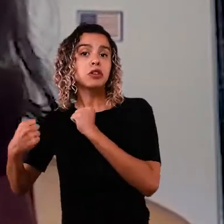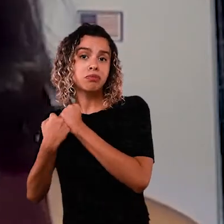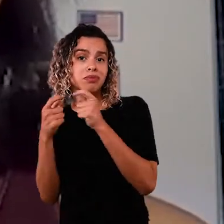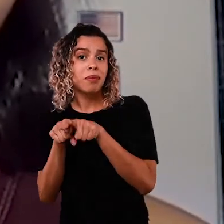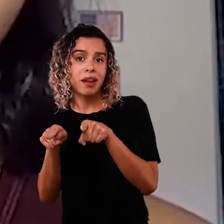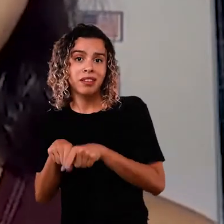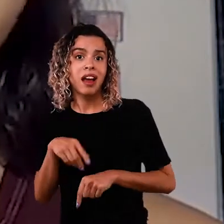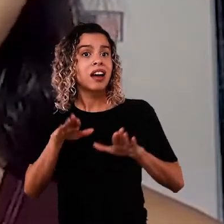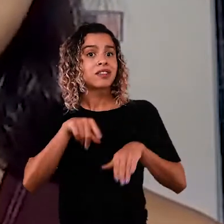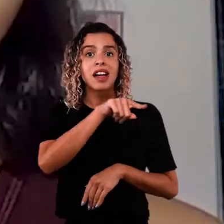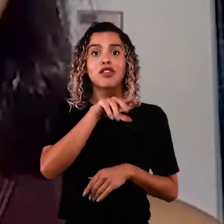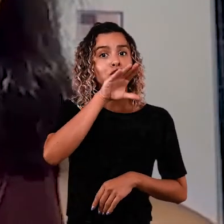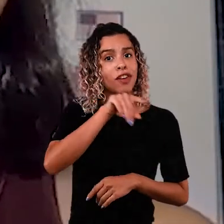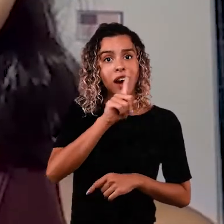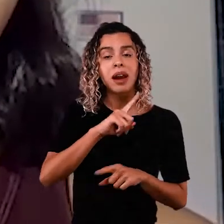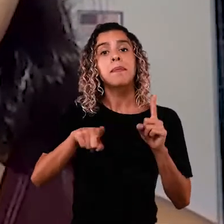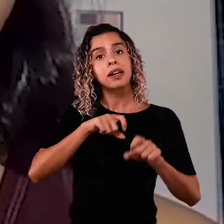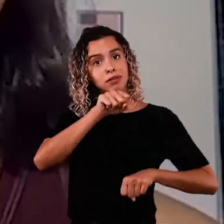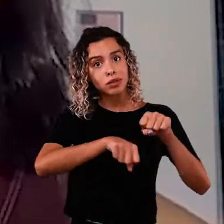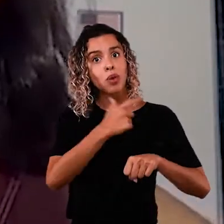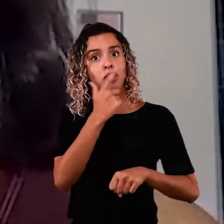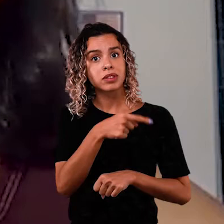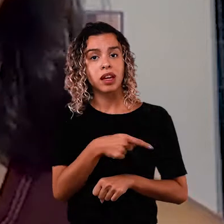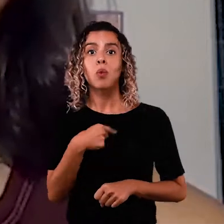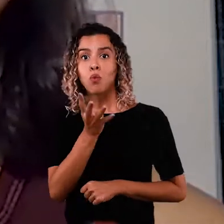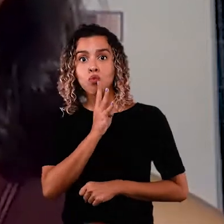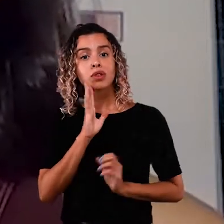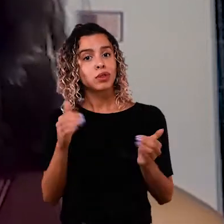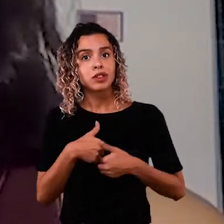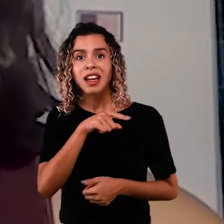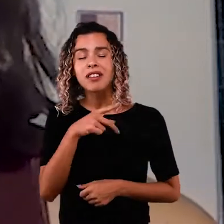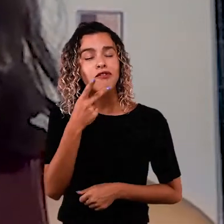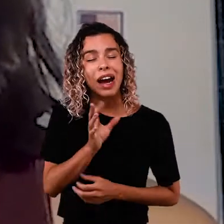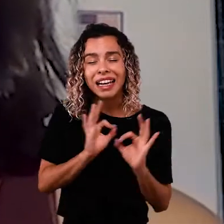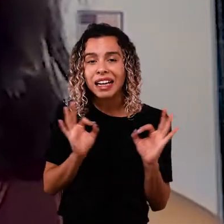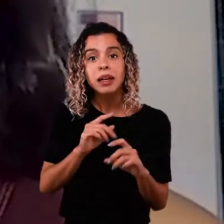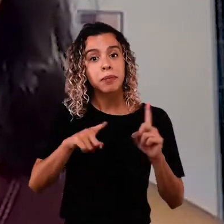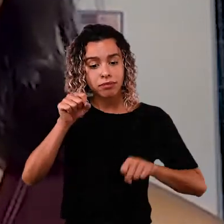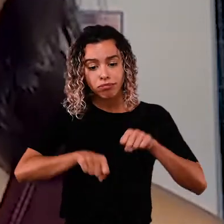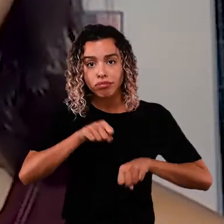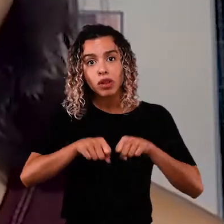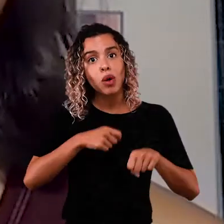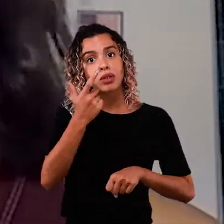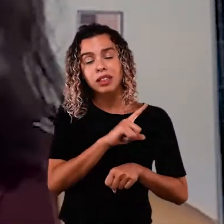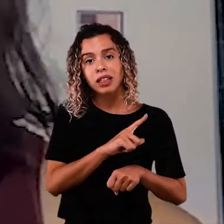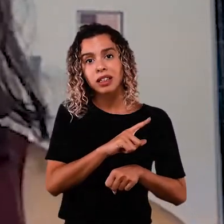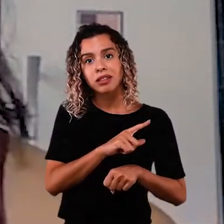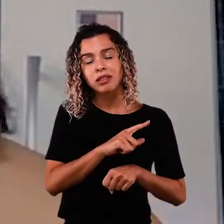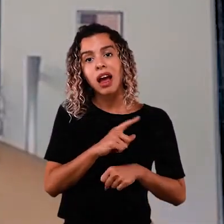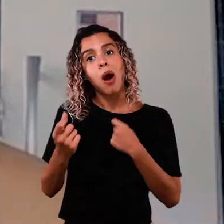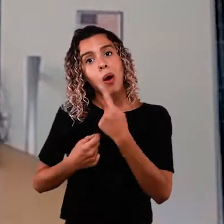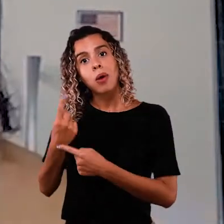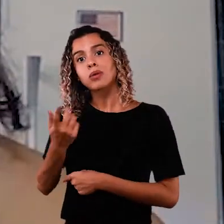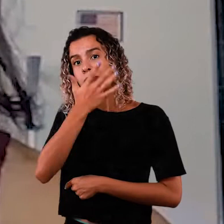pode ser capaz de, por exemplo, andar de bicicleta sem rodinhas. Eu já conheço autistas que não falam e andam de bicicleta sem rodinhas. E assim como eu